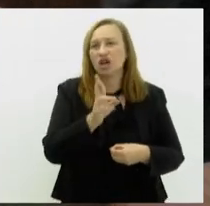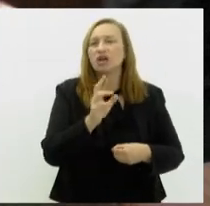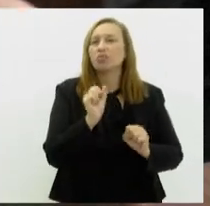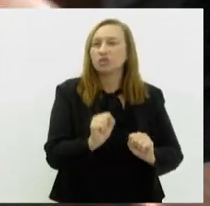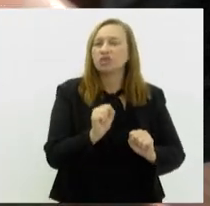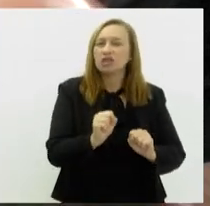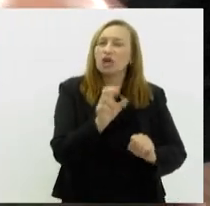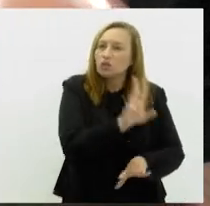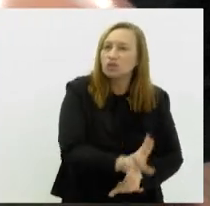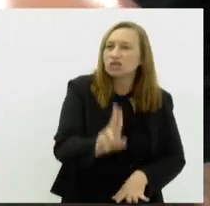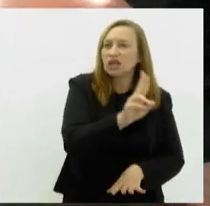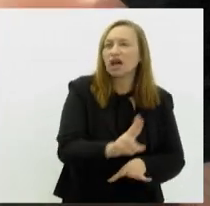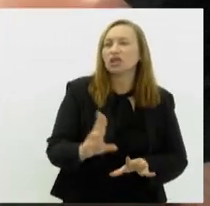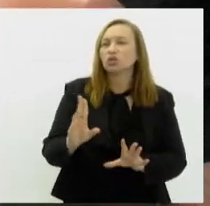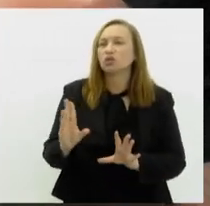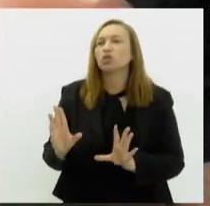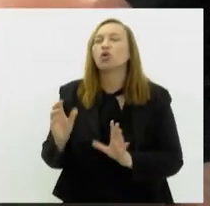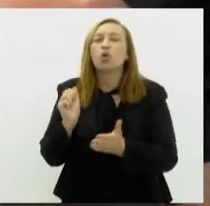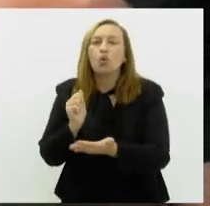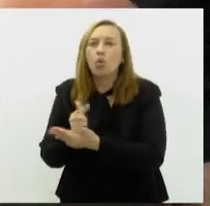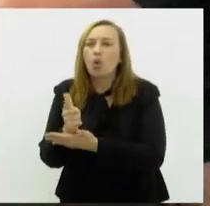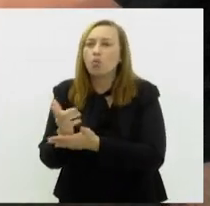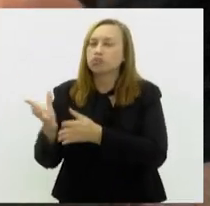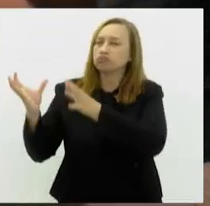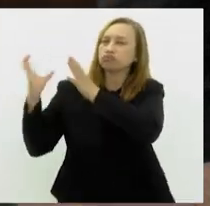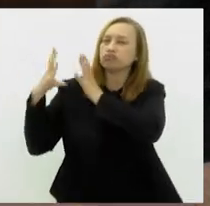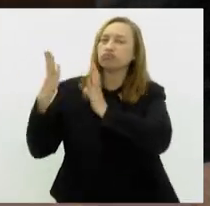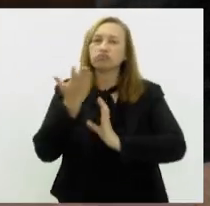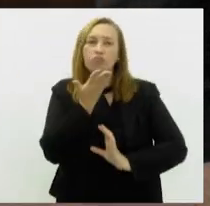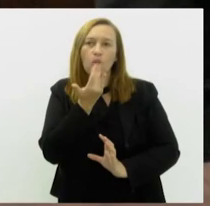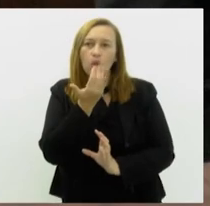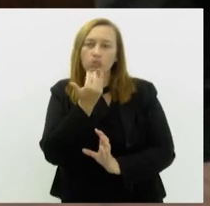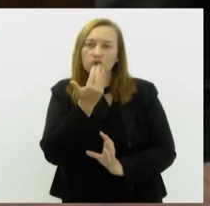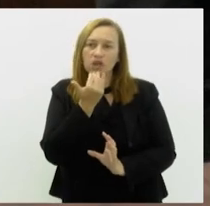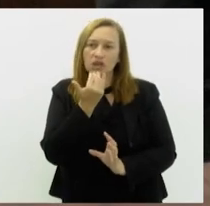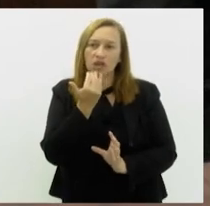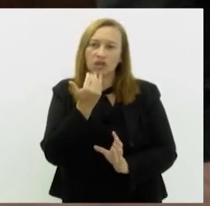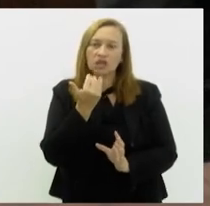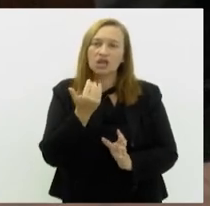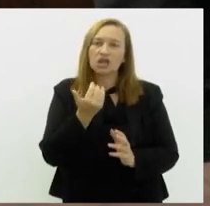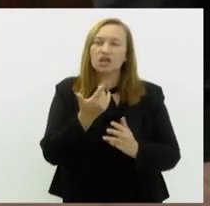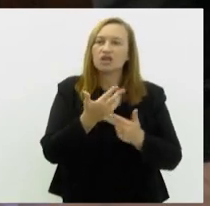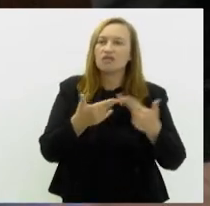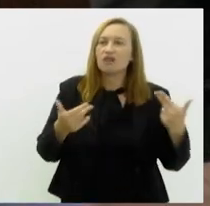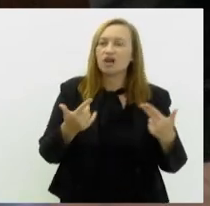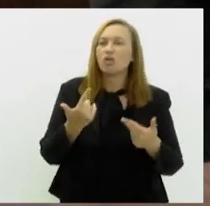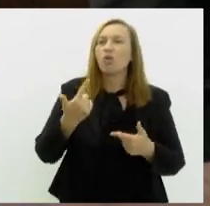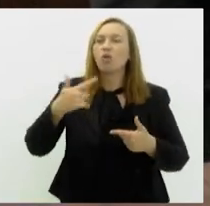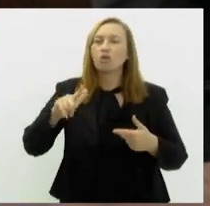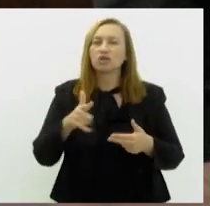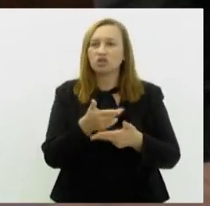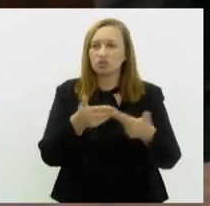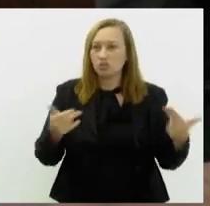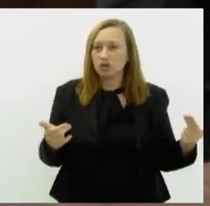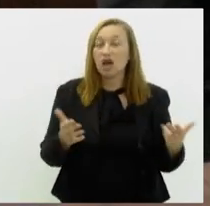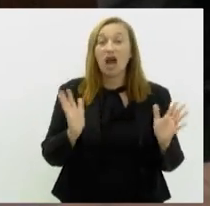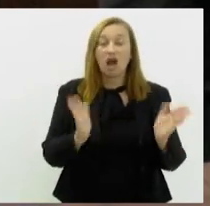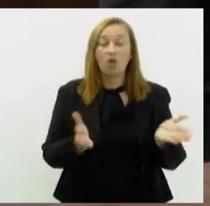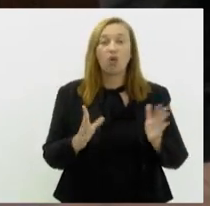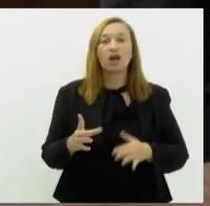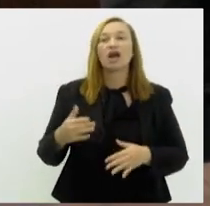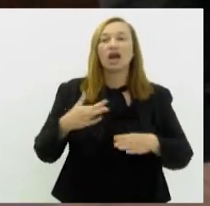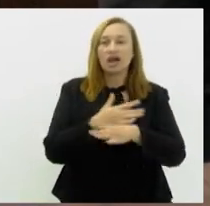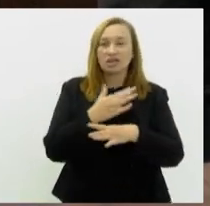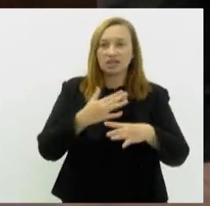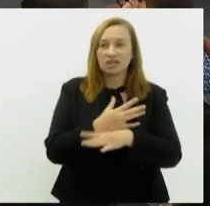cesta básica, móveis de linha branca, eletrodomésticos. Só que a cidade agora tem deputado e está correndo atrás, está